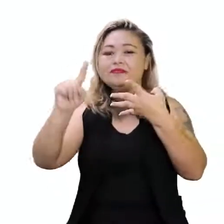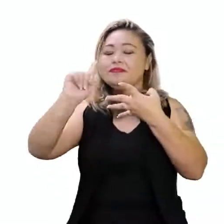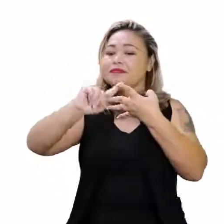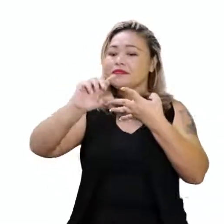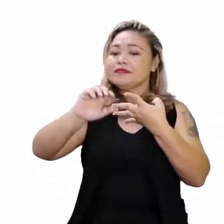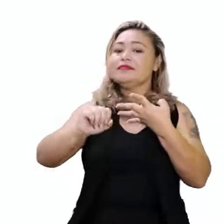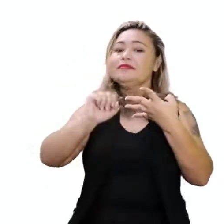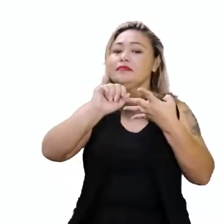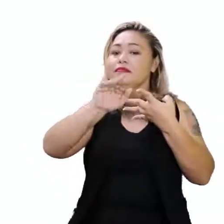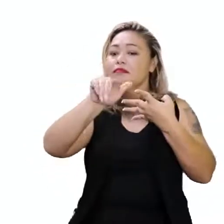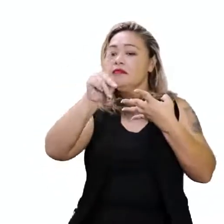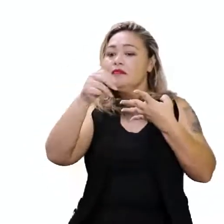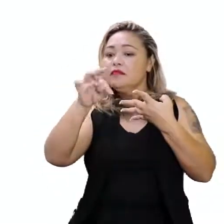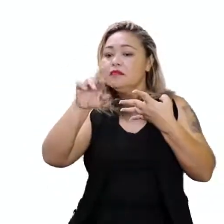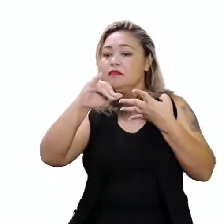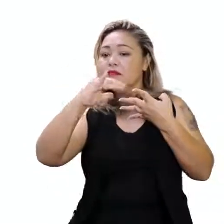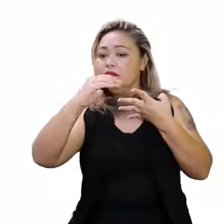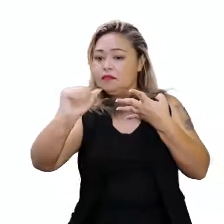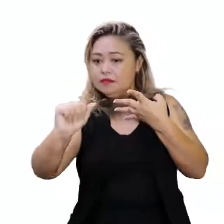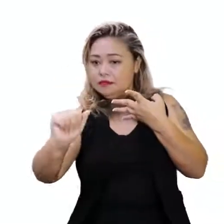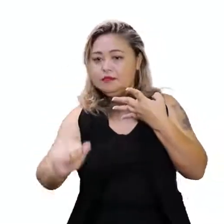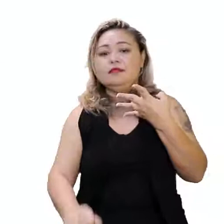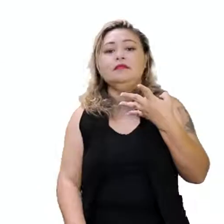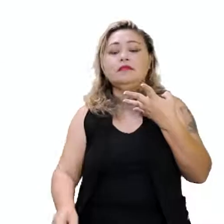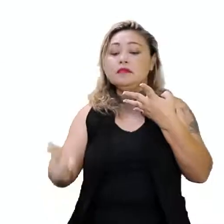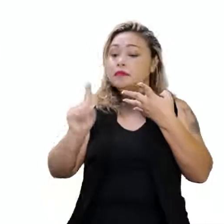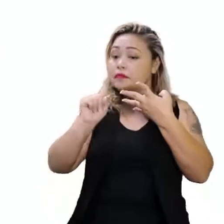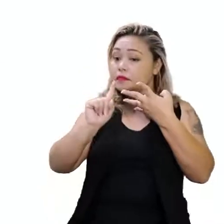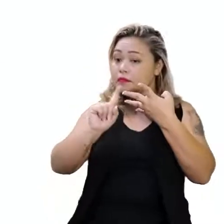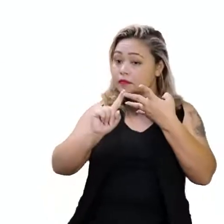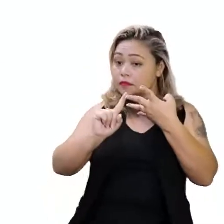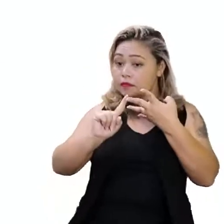Então, a gente vai ter especiação alopátrica.